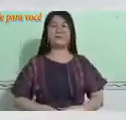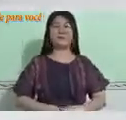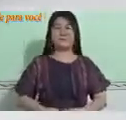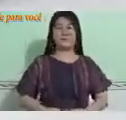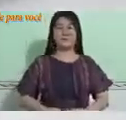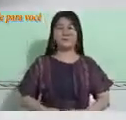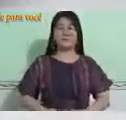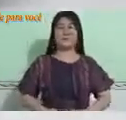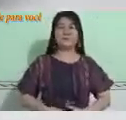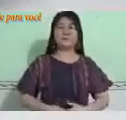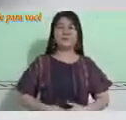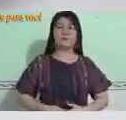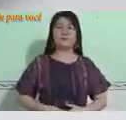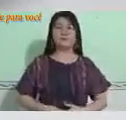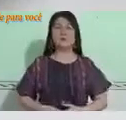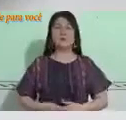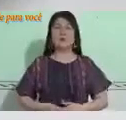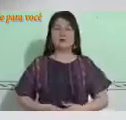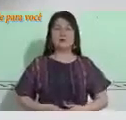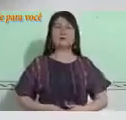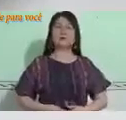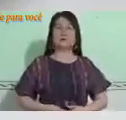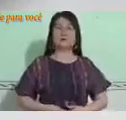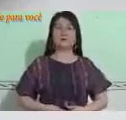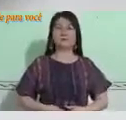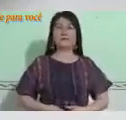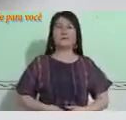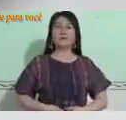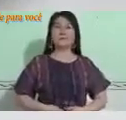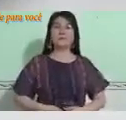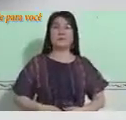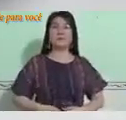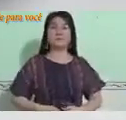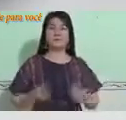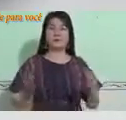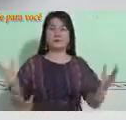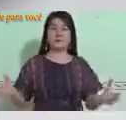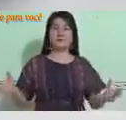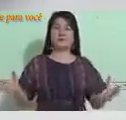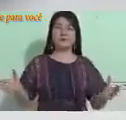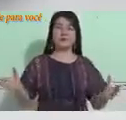Revisão técnica por dois pontos. Gonzalo Ramirez, estudante de medicina e psicólogo.